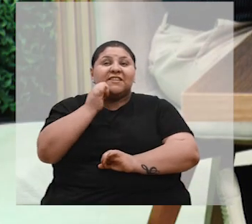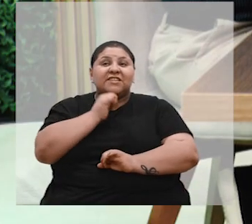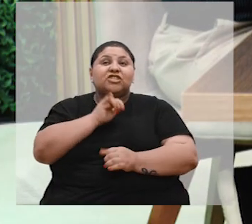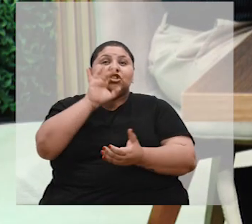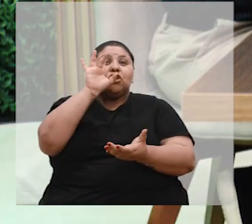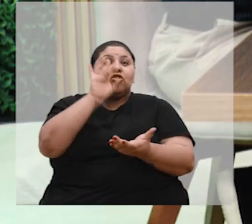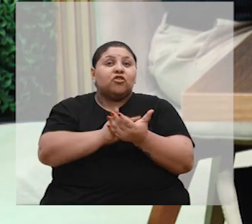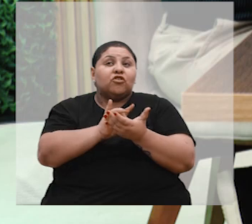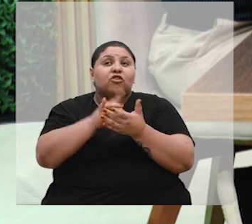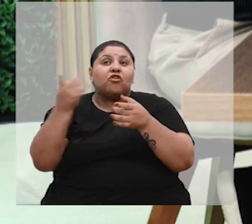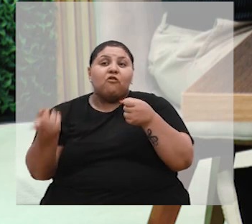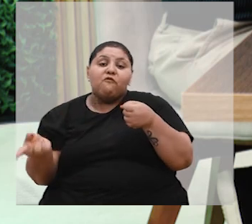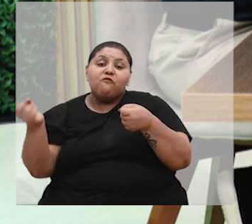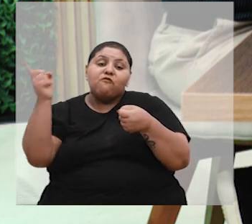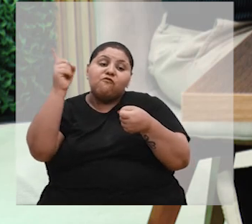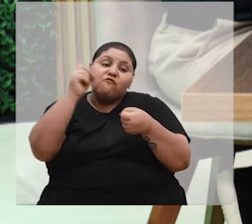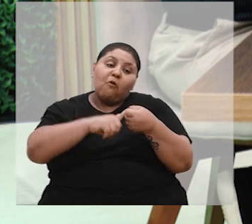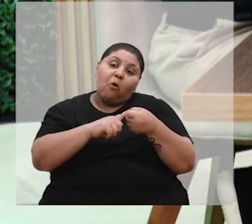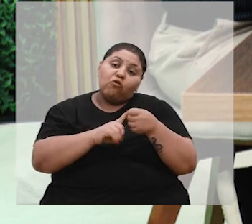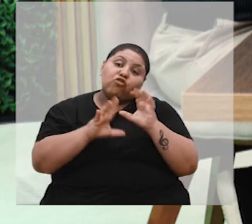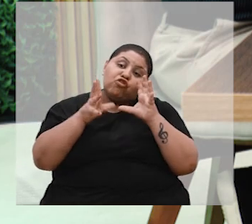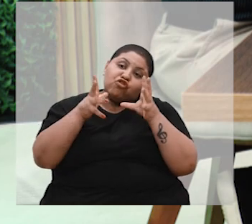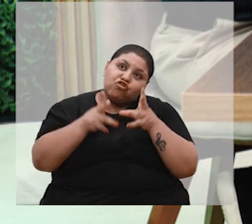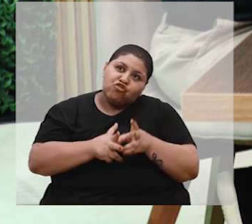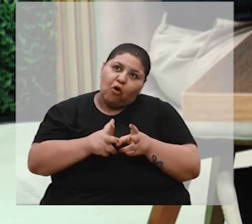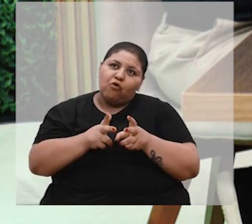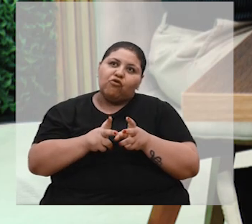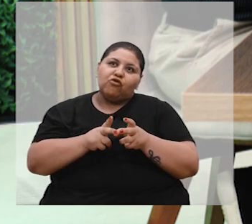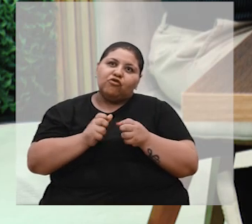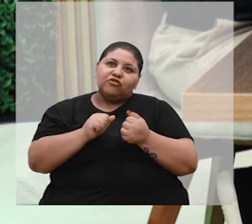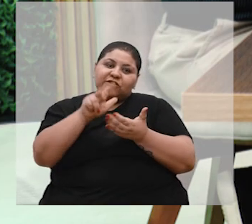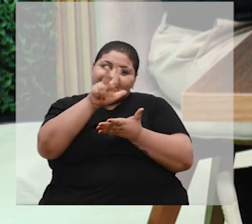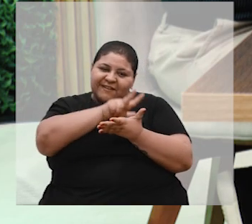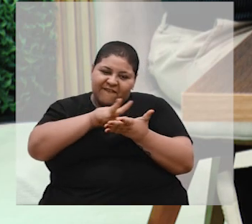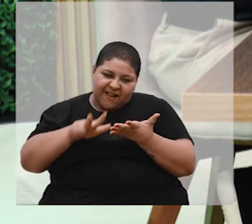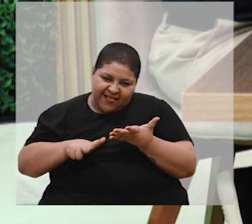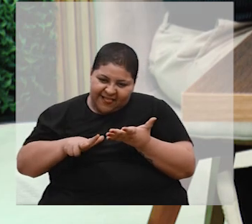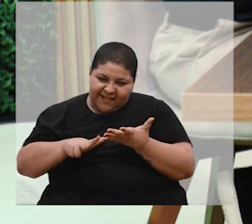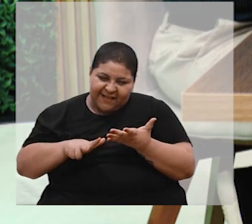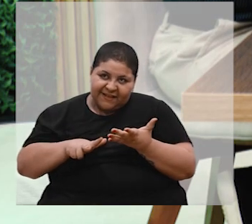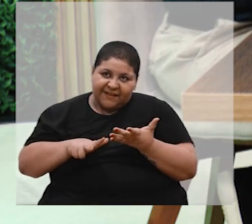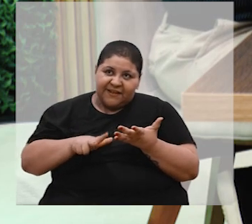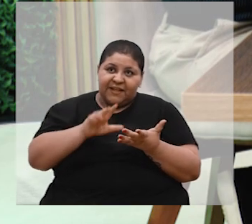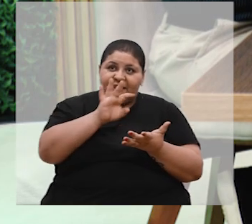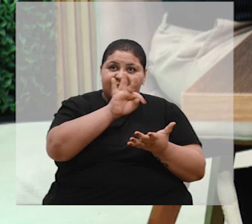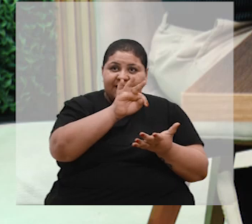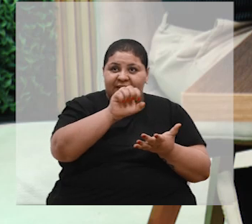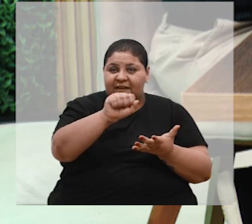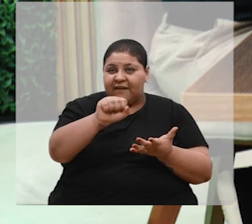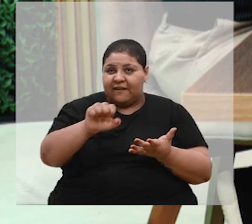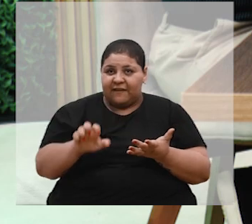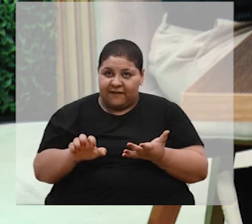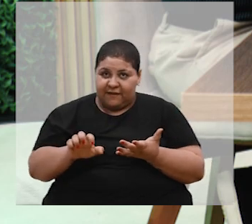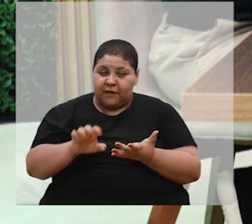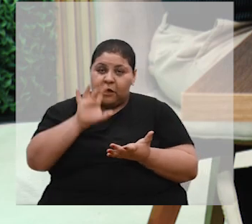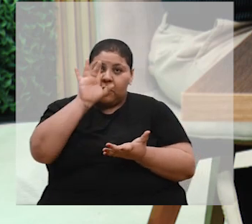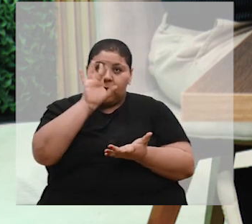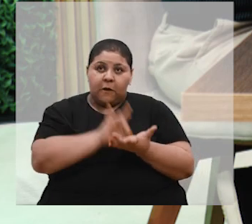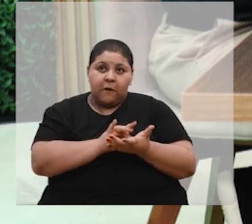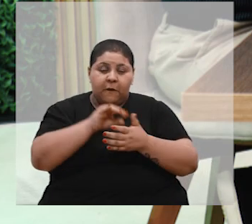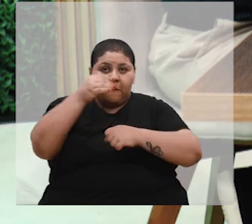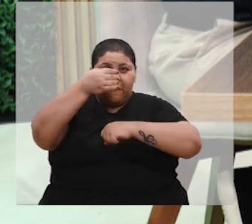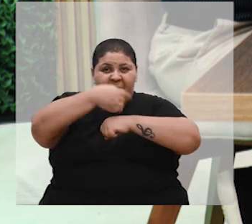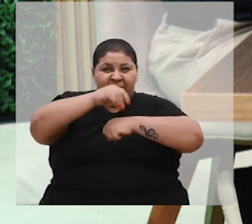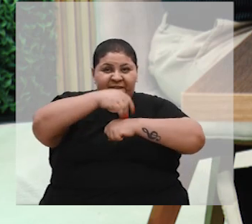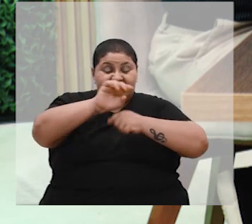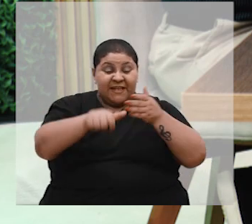confirmação. Voltam todos esses investigadores para o Tribunal Superior Eleitoral, né, para confirmar as sugestões que eles deram e os